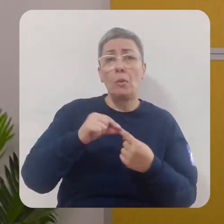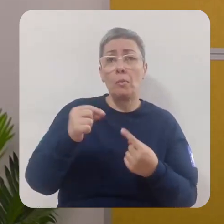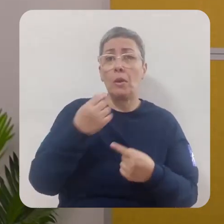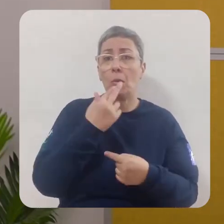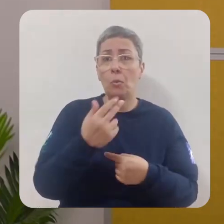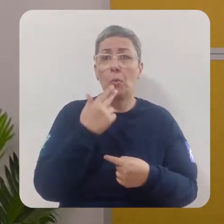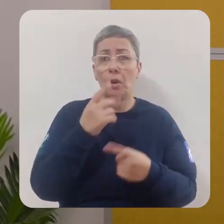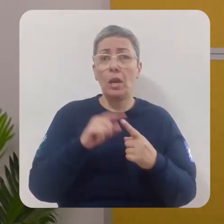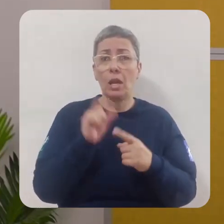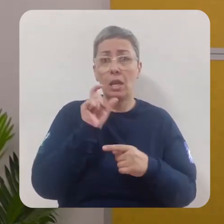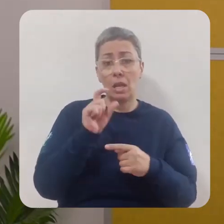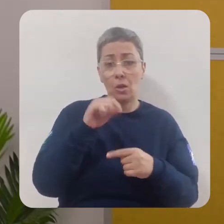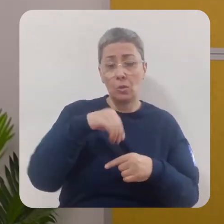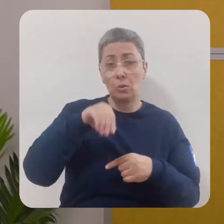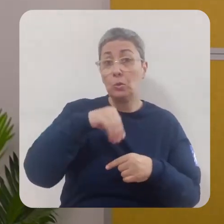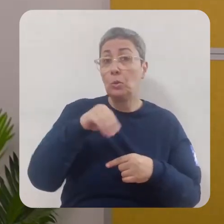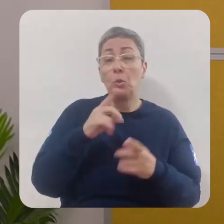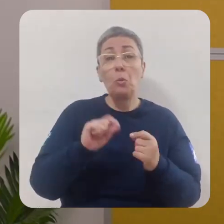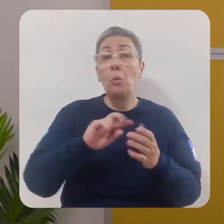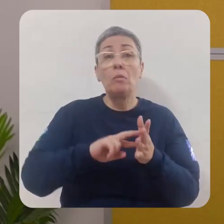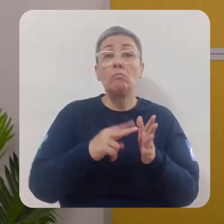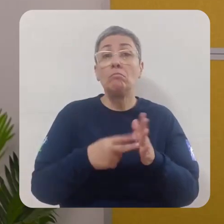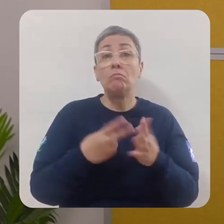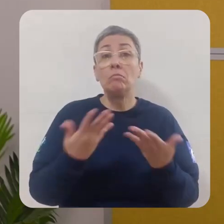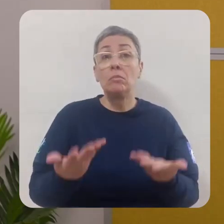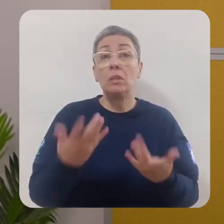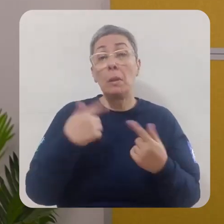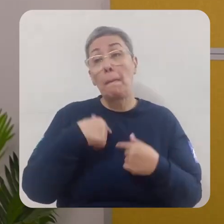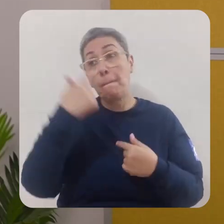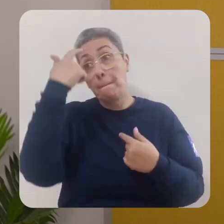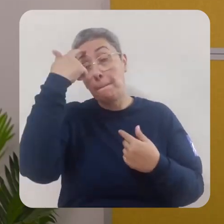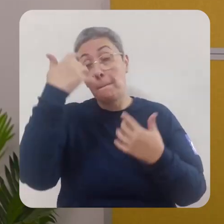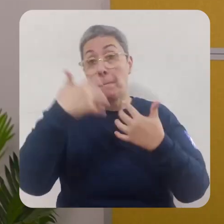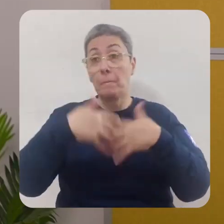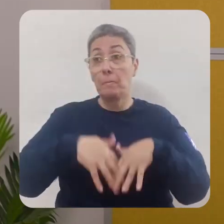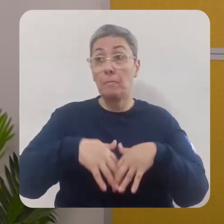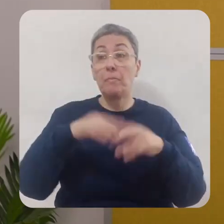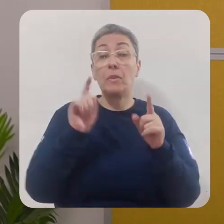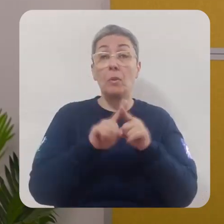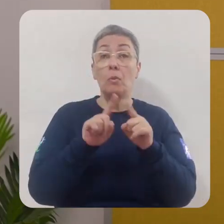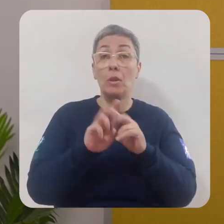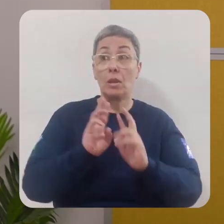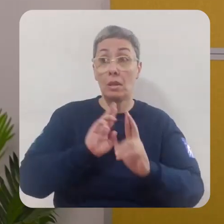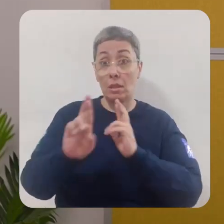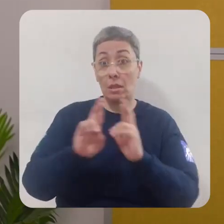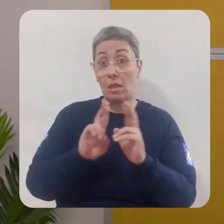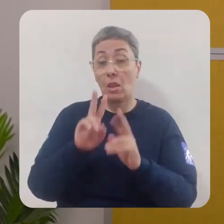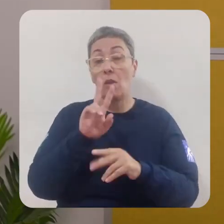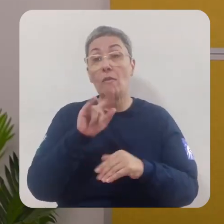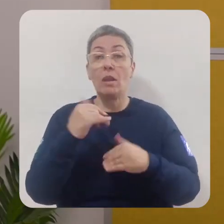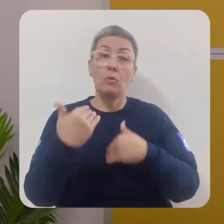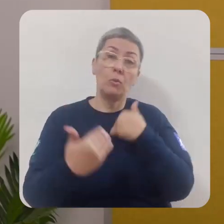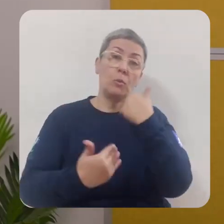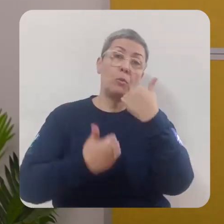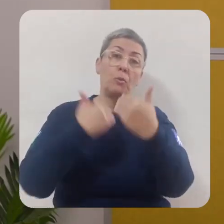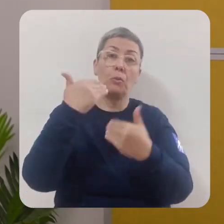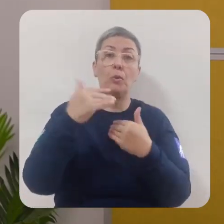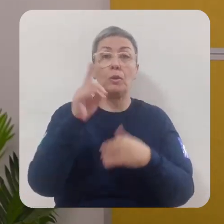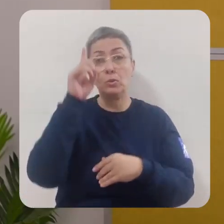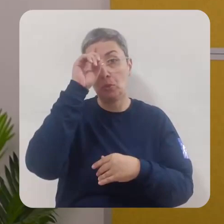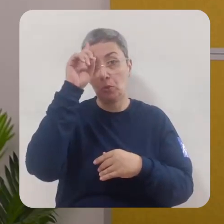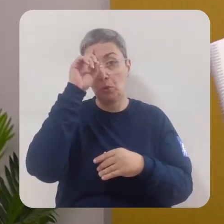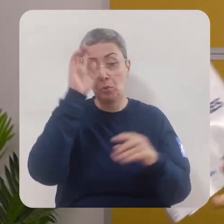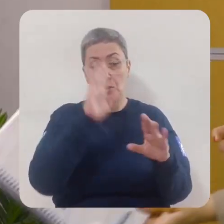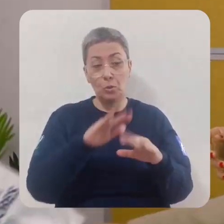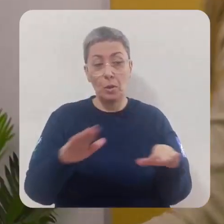uma canetinha? É um giz de cera? O que significa? Pensando, né, nessa relação, a gente vai construindo